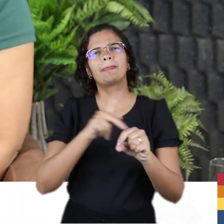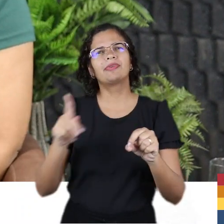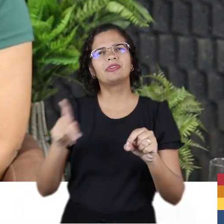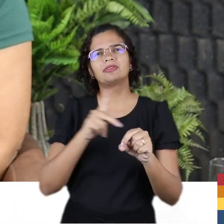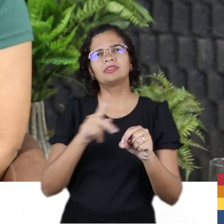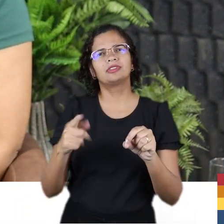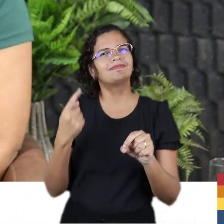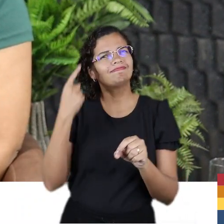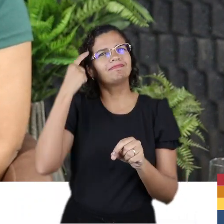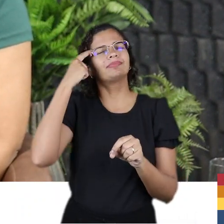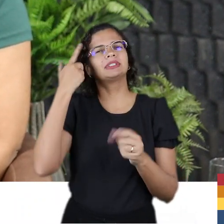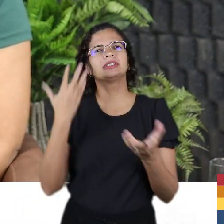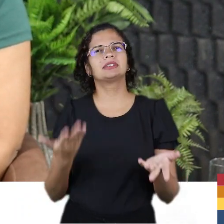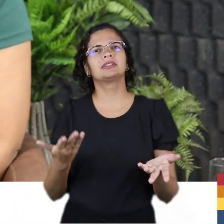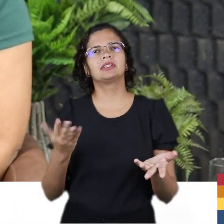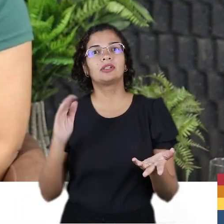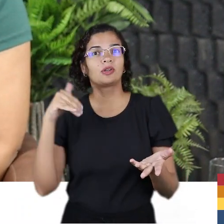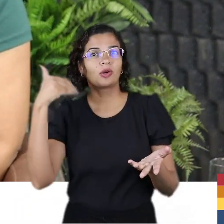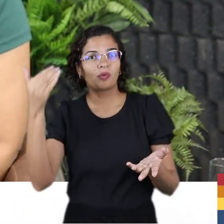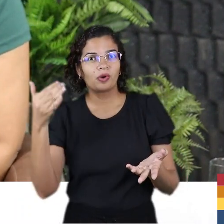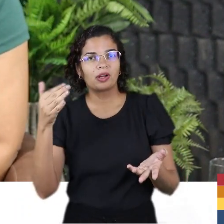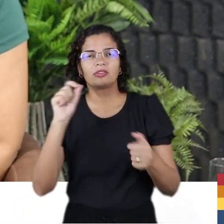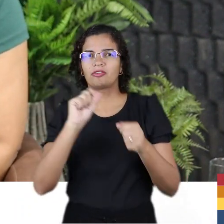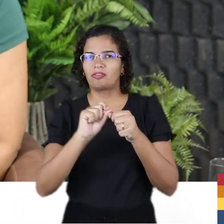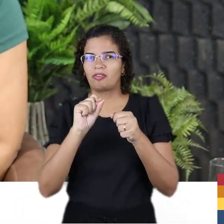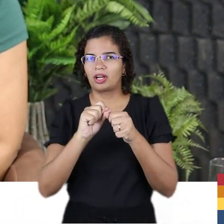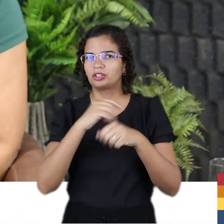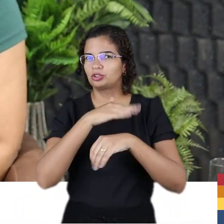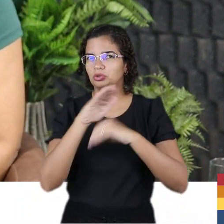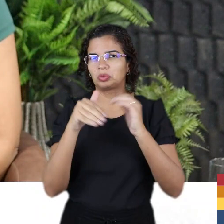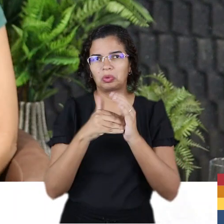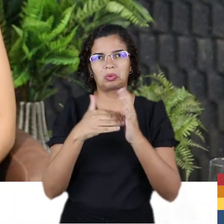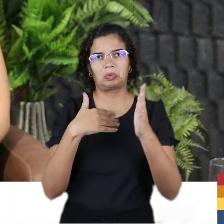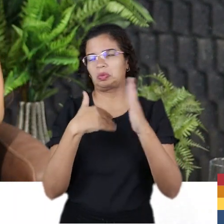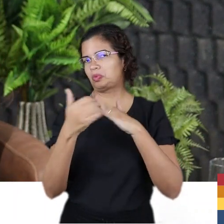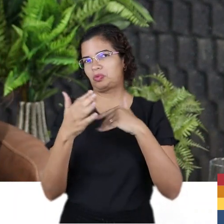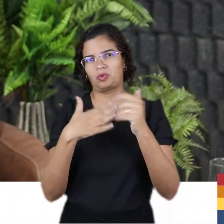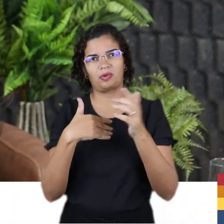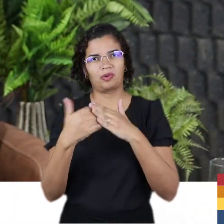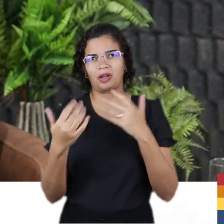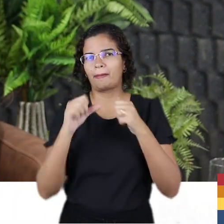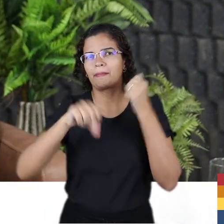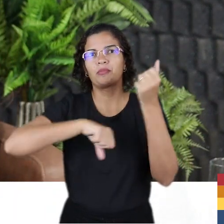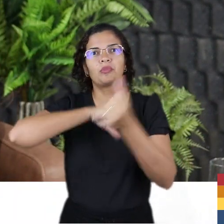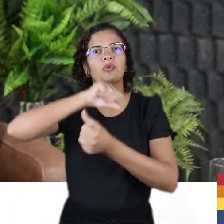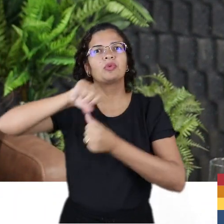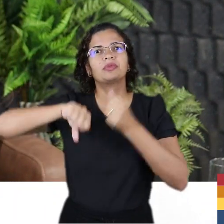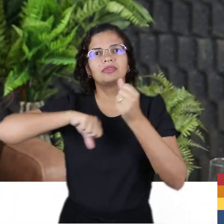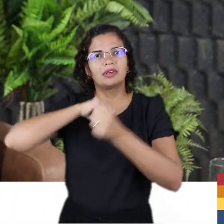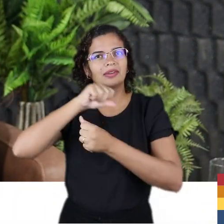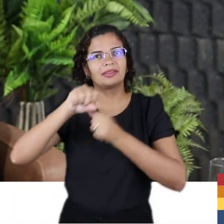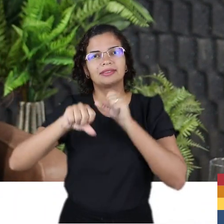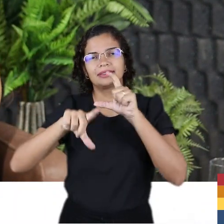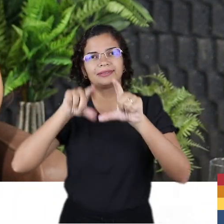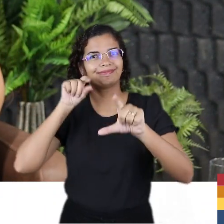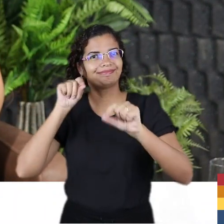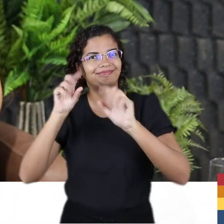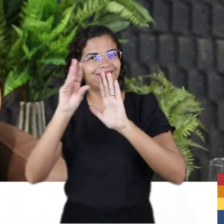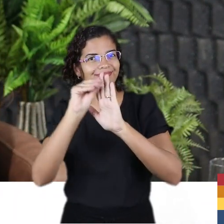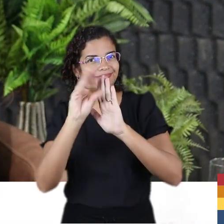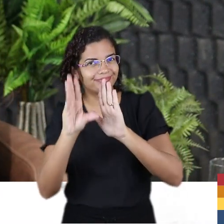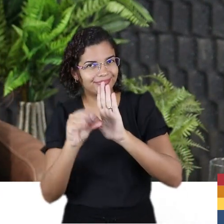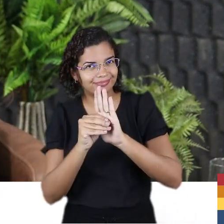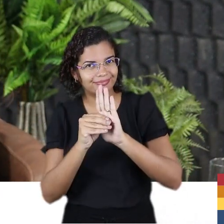você apresentou anteriormente, dos eixos estruturantes, por exemplo. Então, assim, a gente tem falado